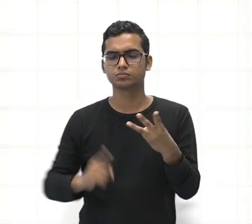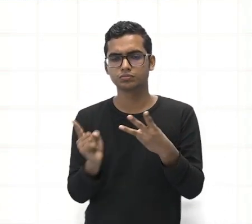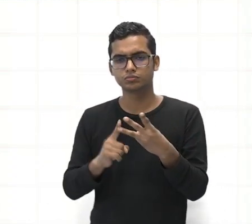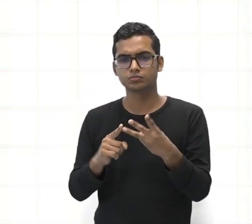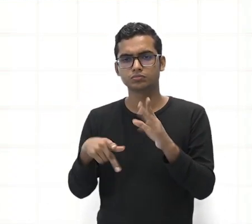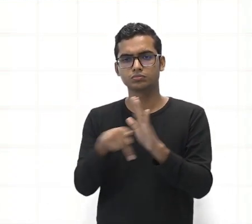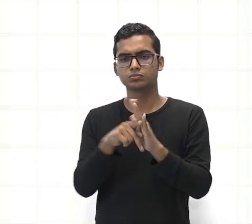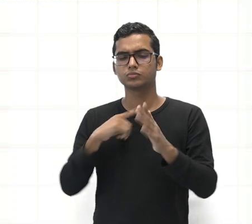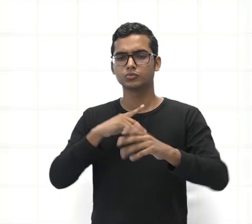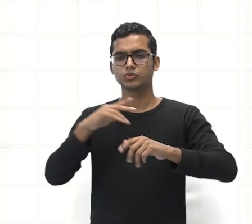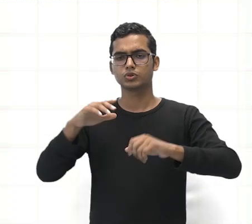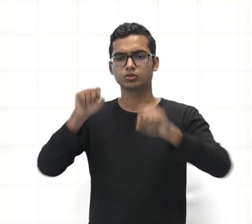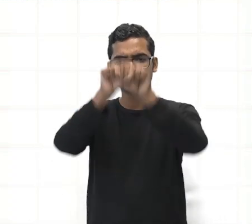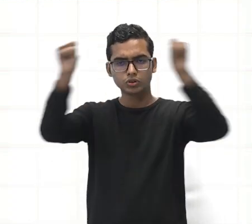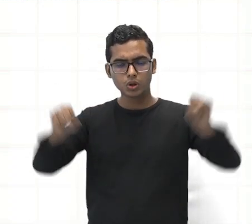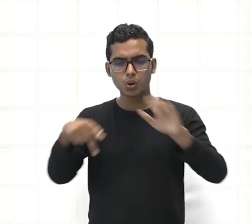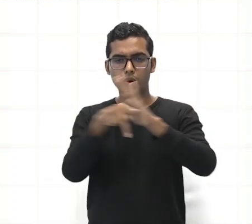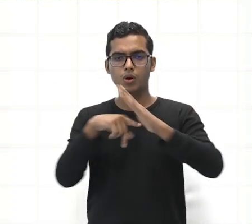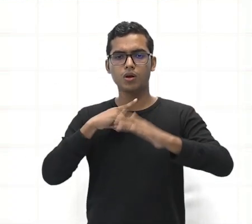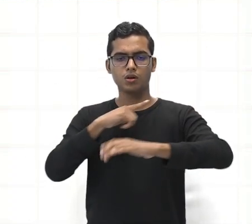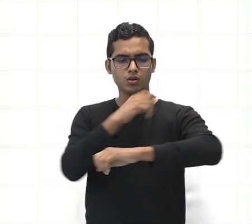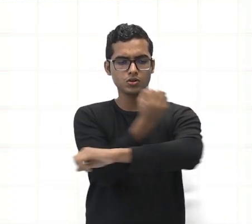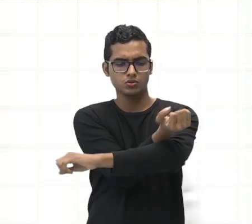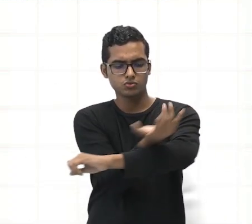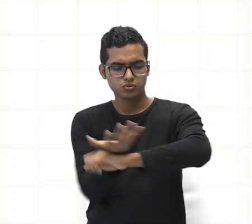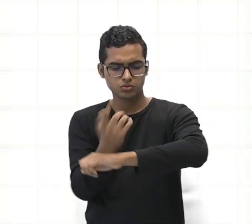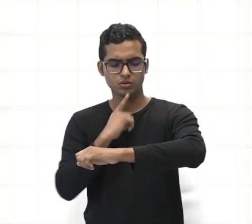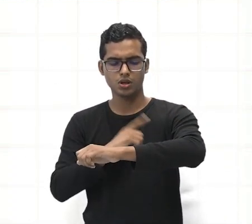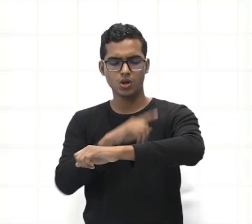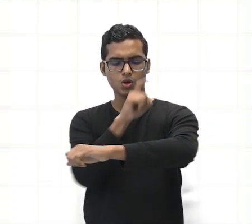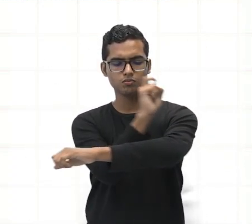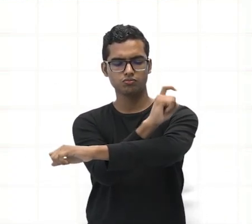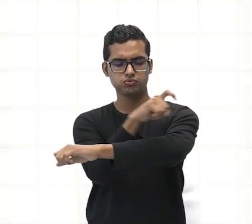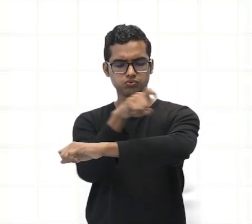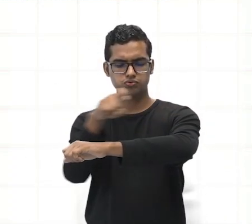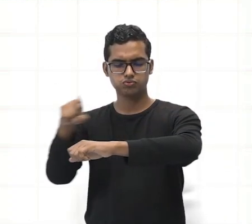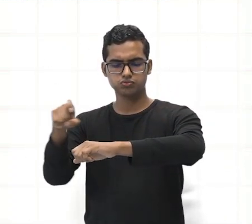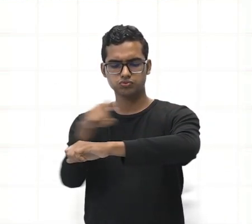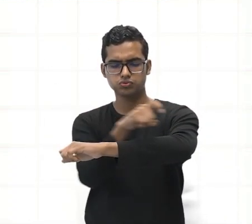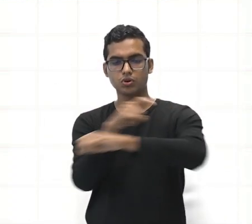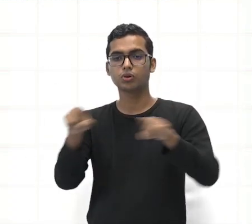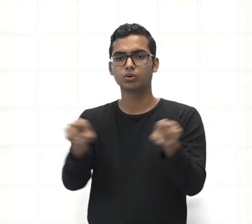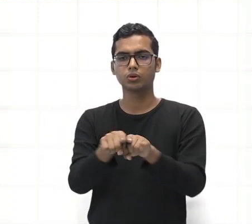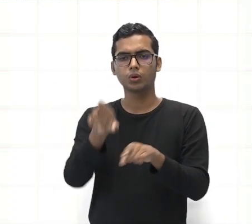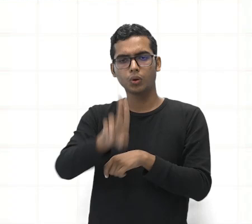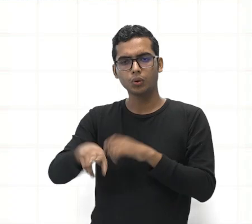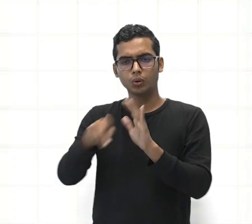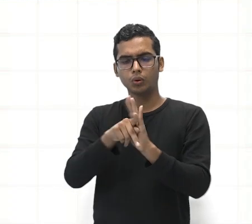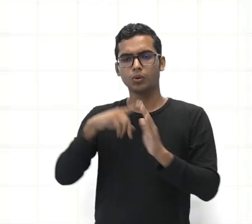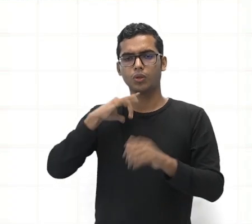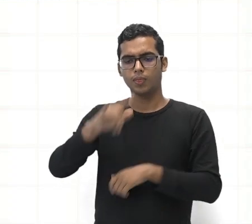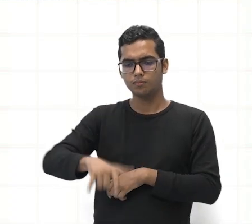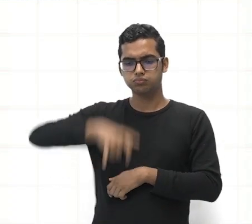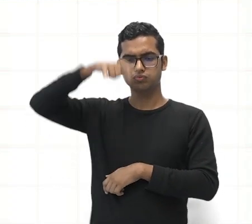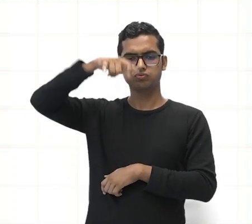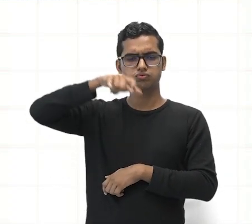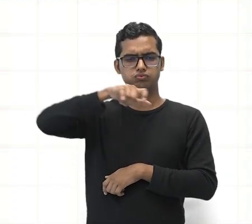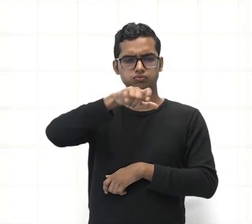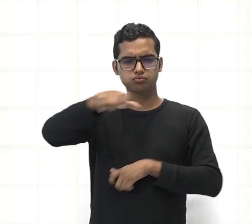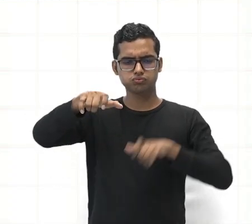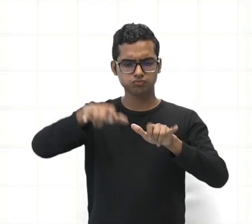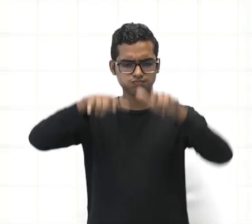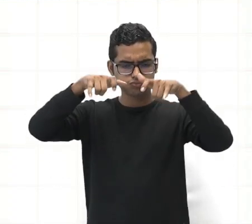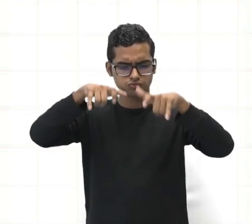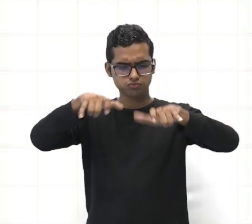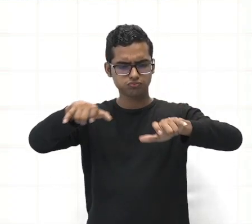no sistema de irrigação, na qual eu utilizo drones para poder verificar como está a minha plantação. Então,